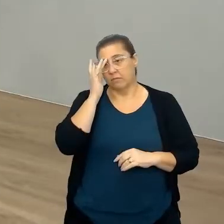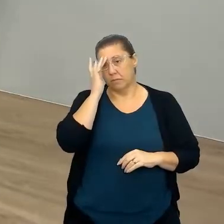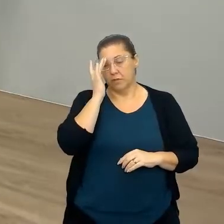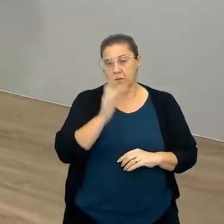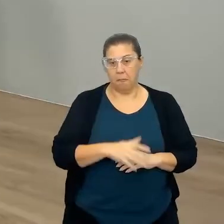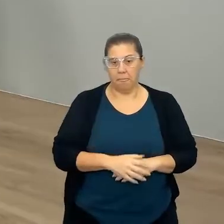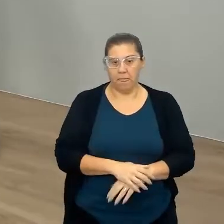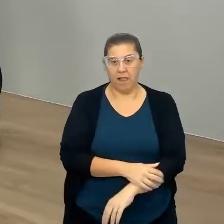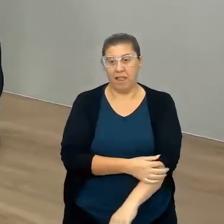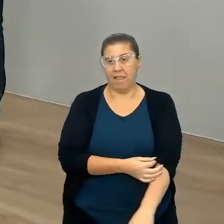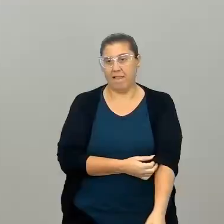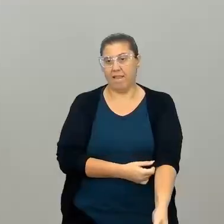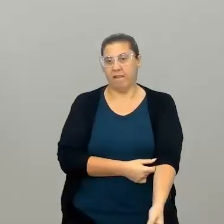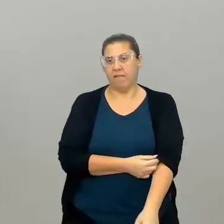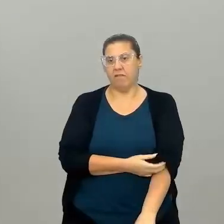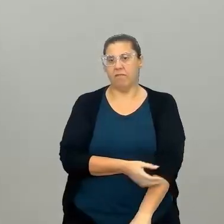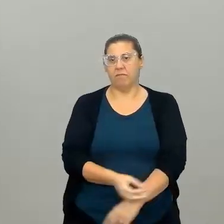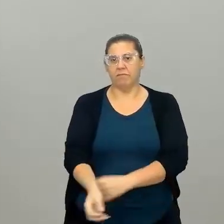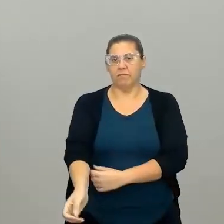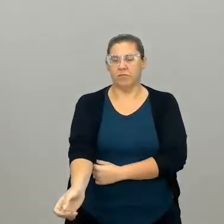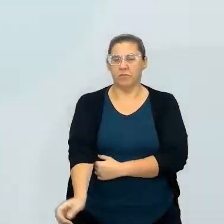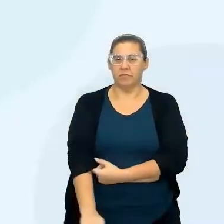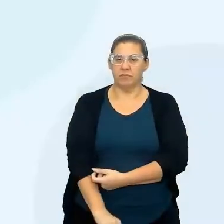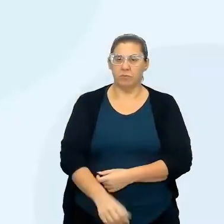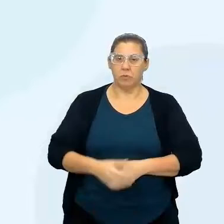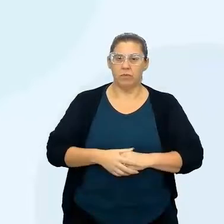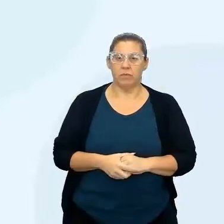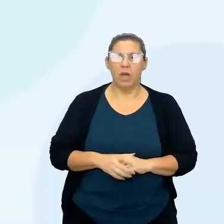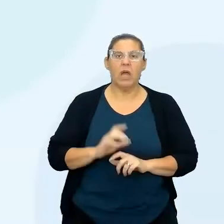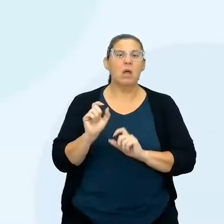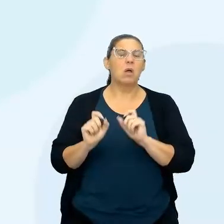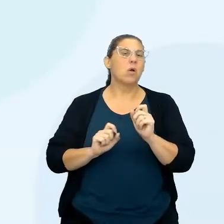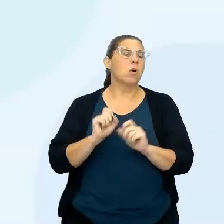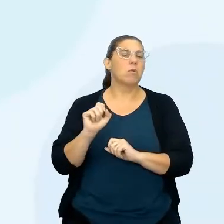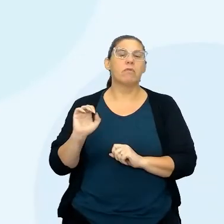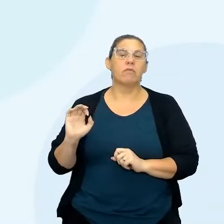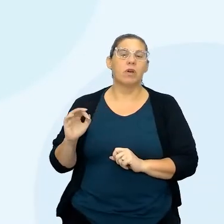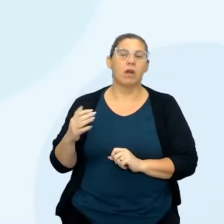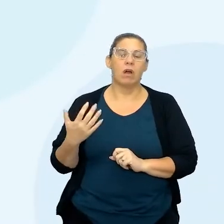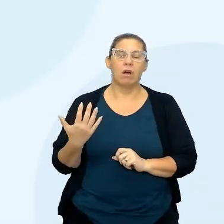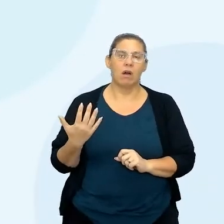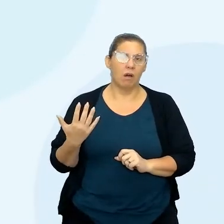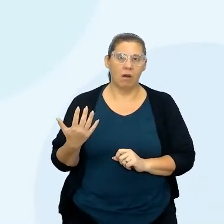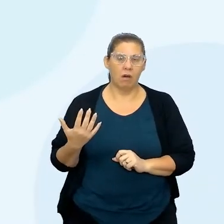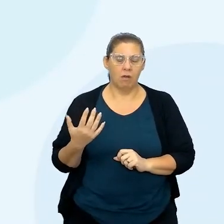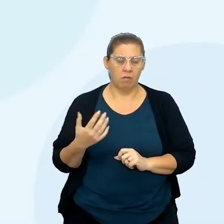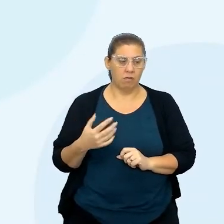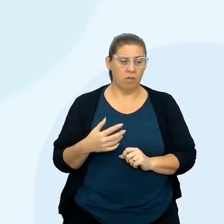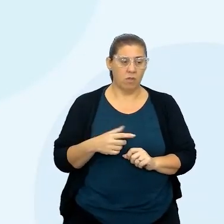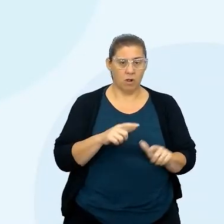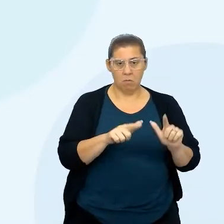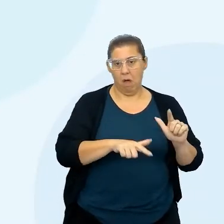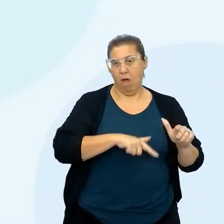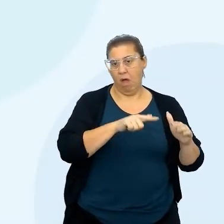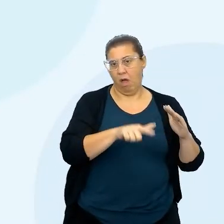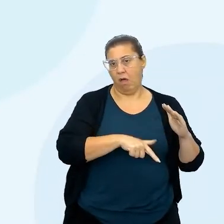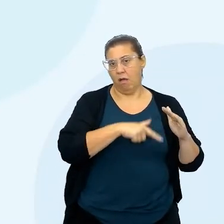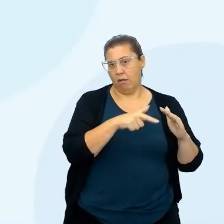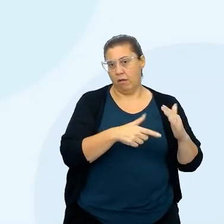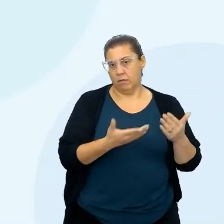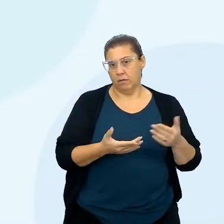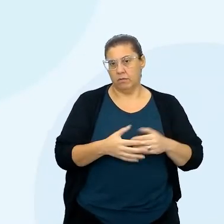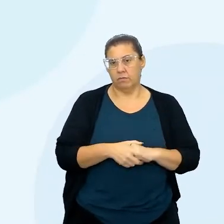próxima. Olha, lê para nós aqui. Como que vai se dar essa questão do remoto intensificado? Olha